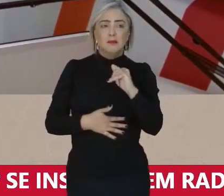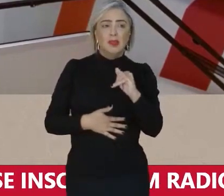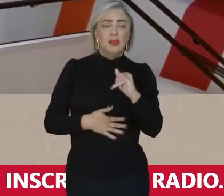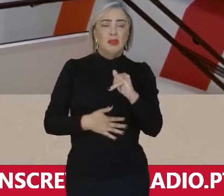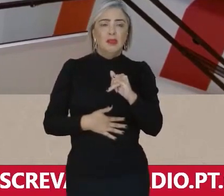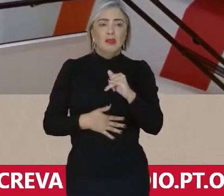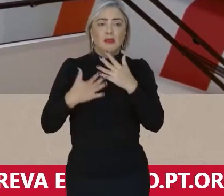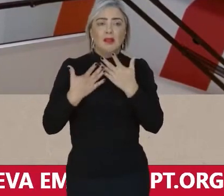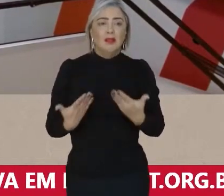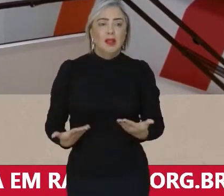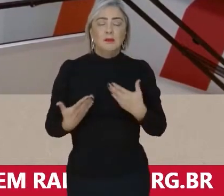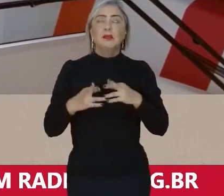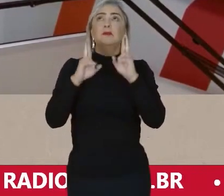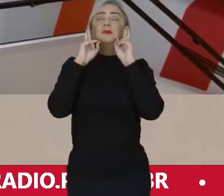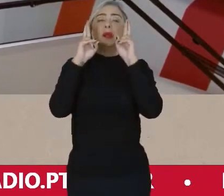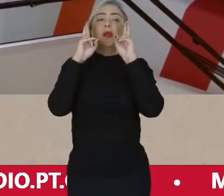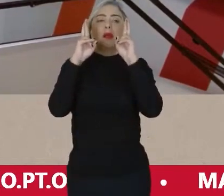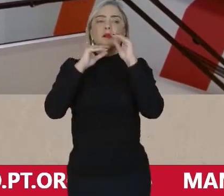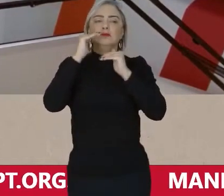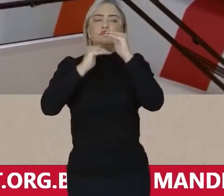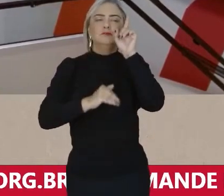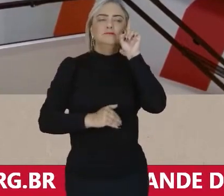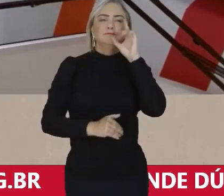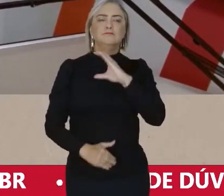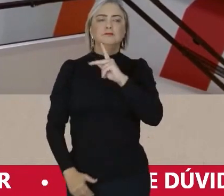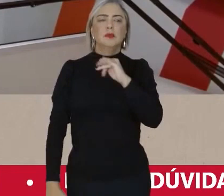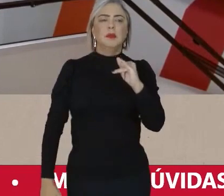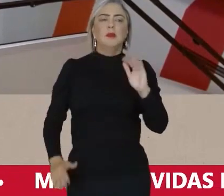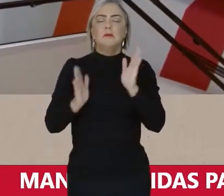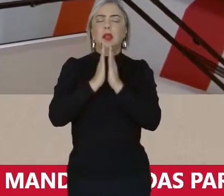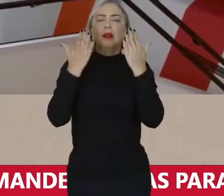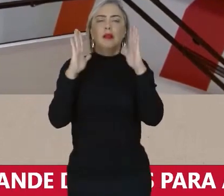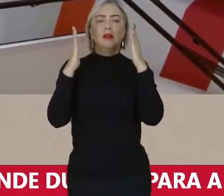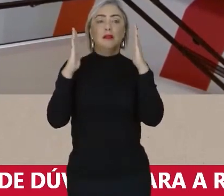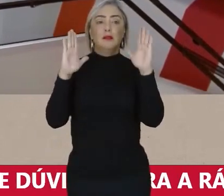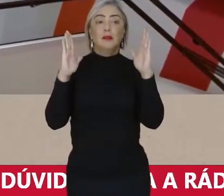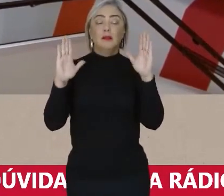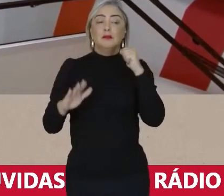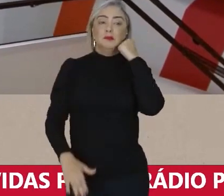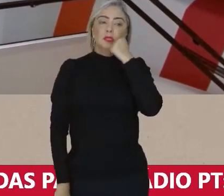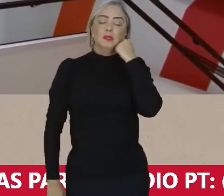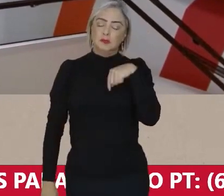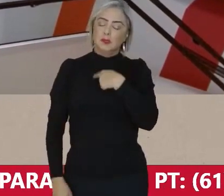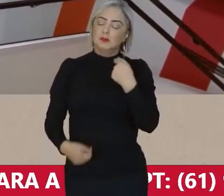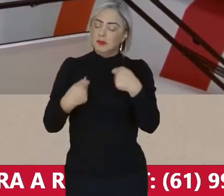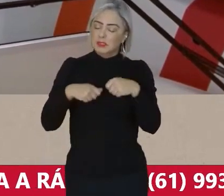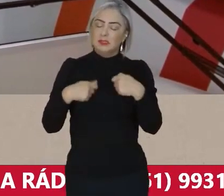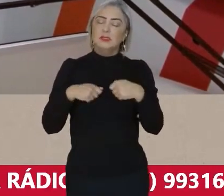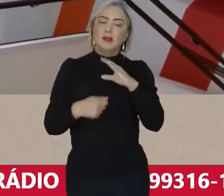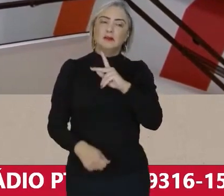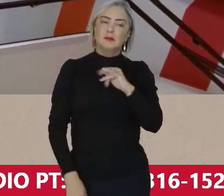desabar. Ao mesmo tempo, minha esperança crescia ao ver o dia a dia da CPI. Parabéns, né, parabenizando aqui aos senadores, nós precisávamos de